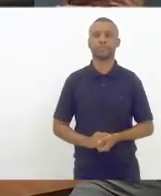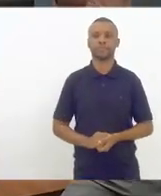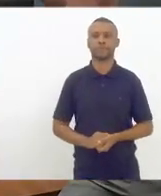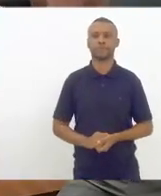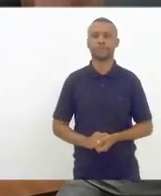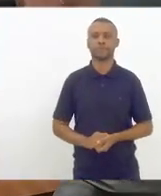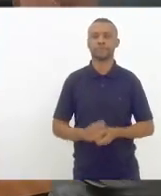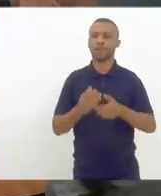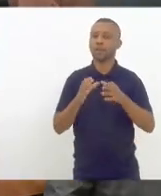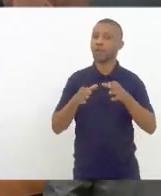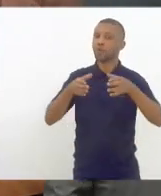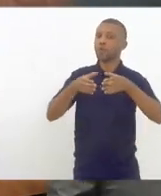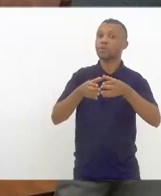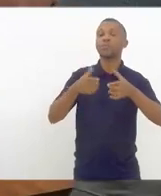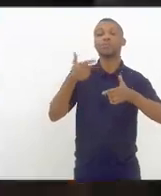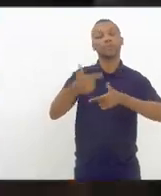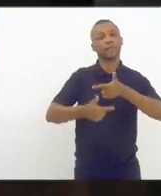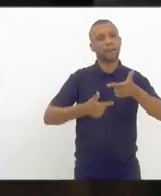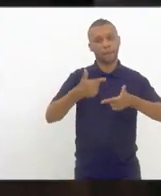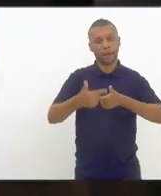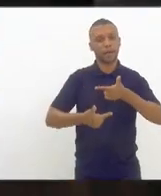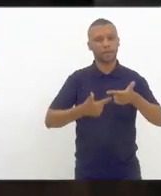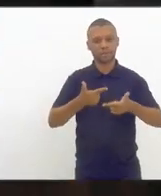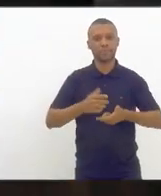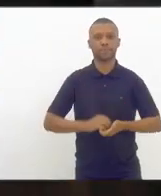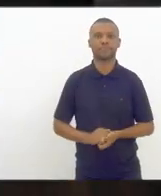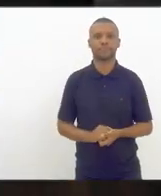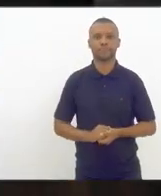Pela Comissão de Trabalho,